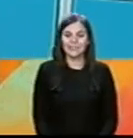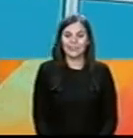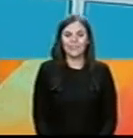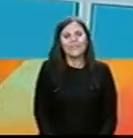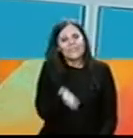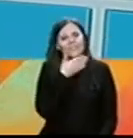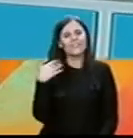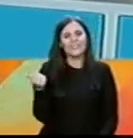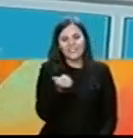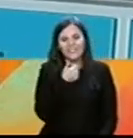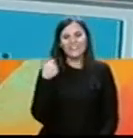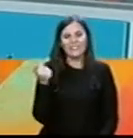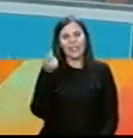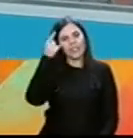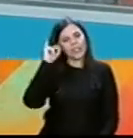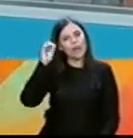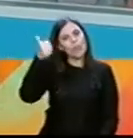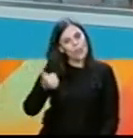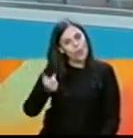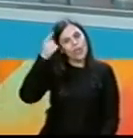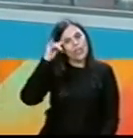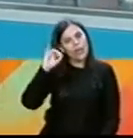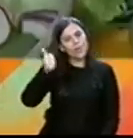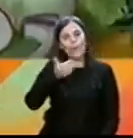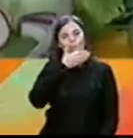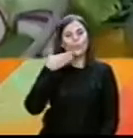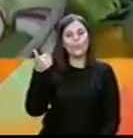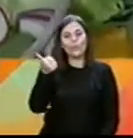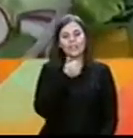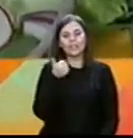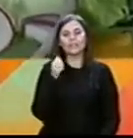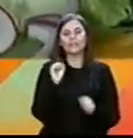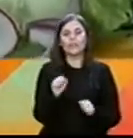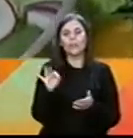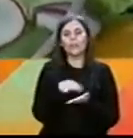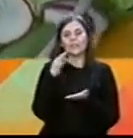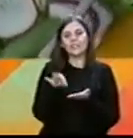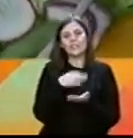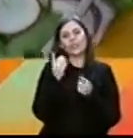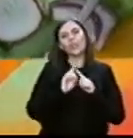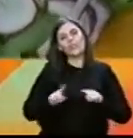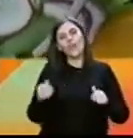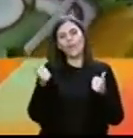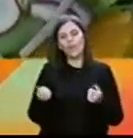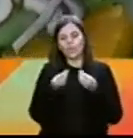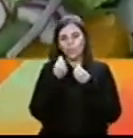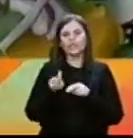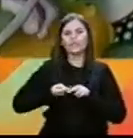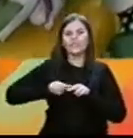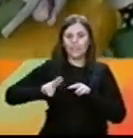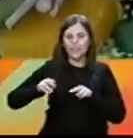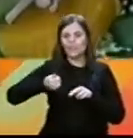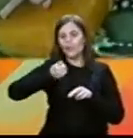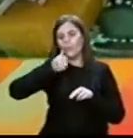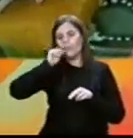bonito. Pronto, fica assim. Bela ideia. Fica giro. Isto, para petisco, é um petisquinho diferente, uma cervejinha, um copinho